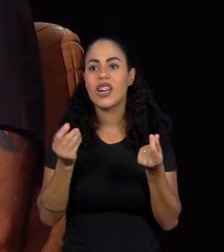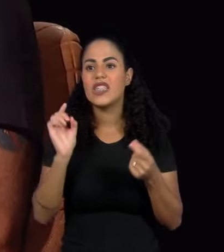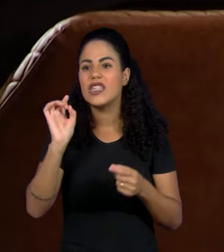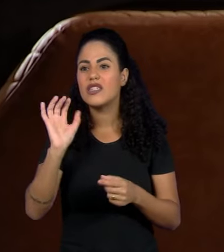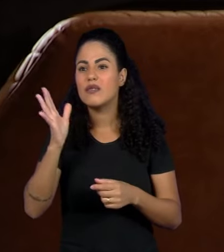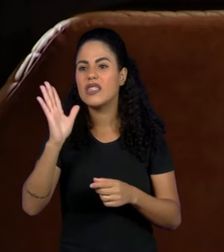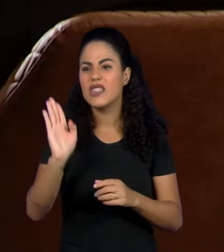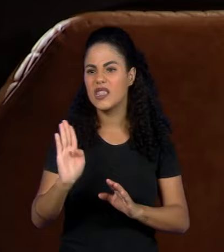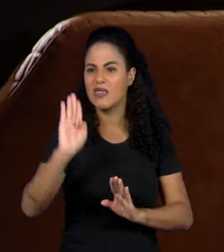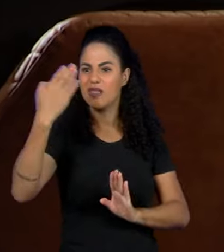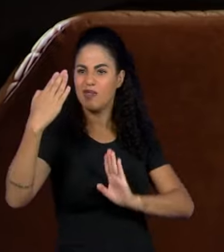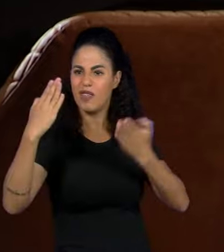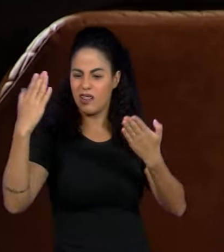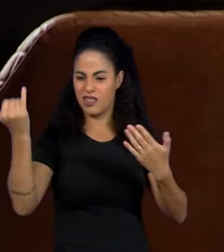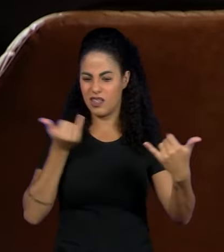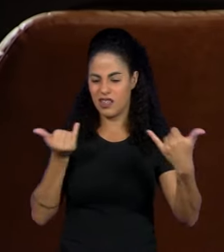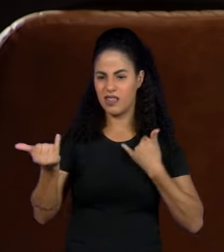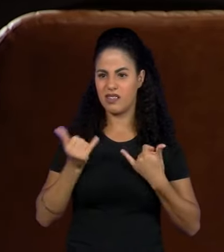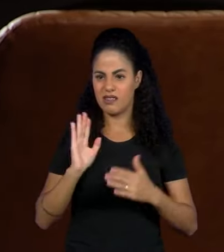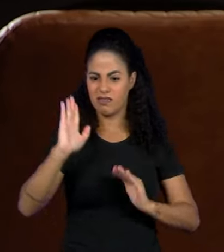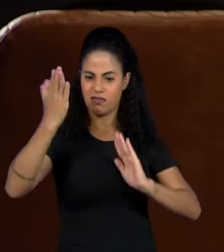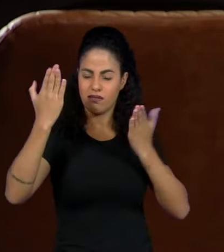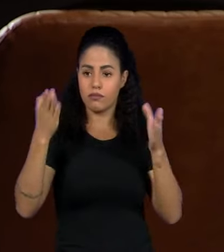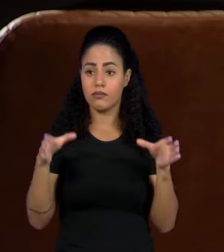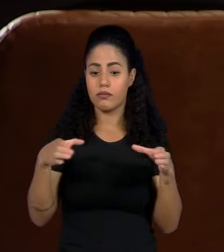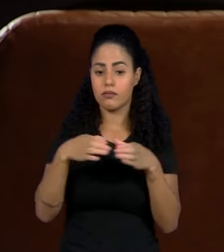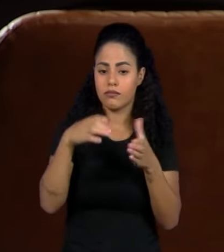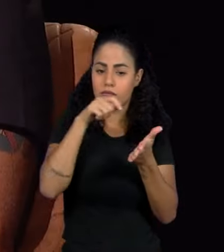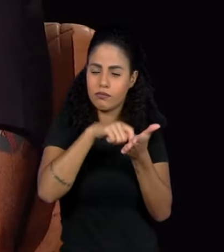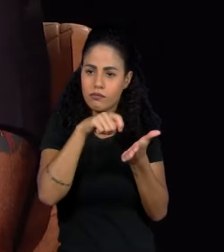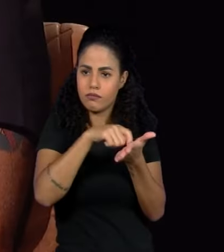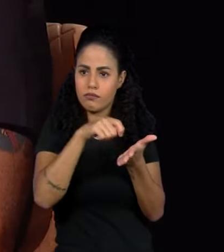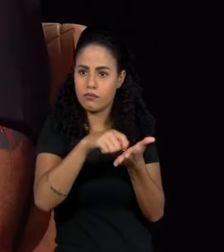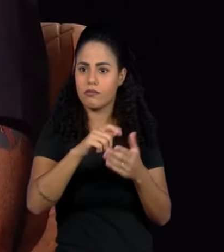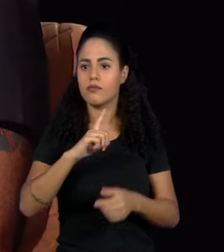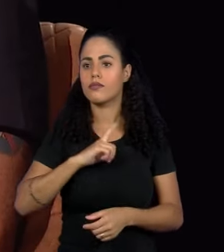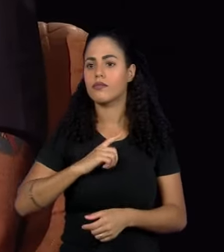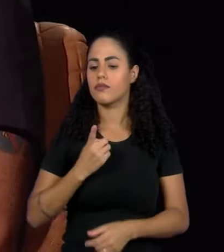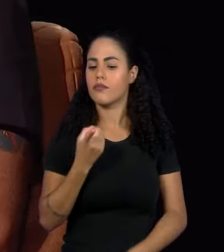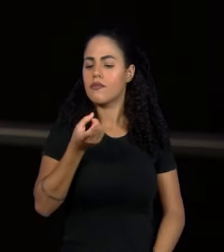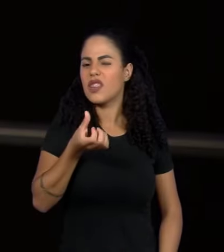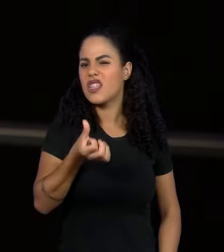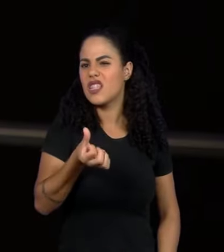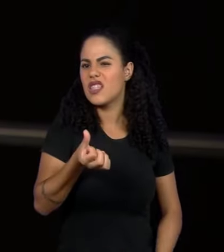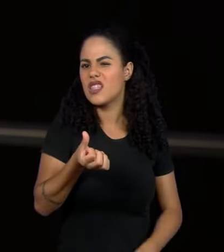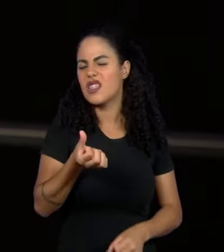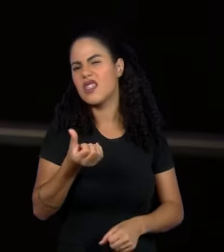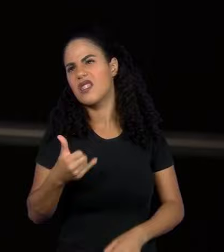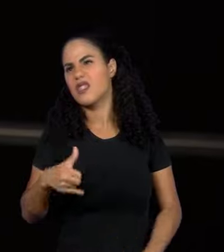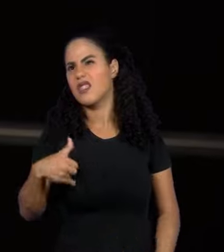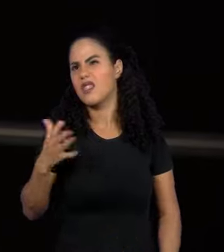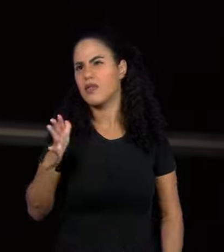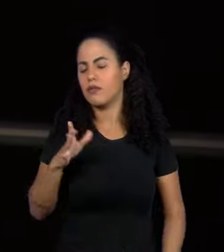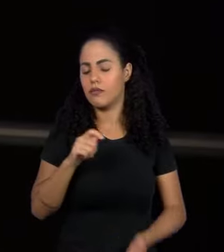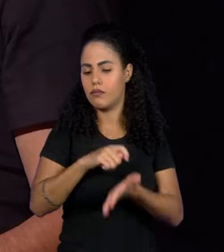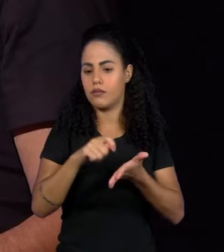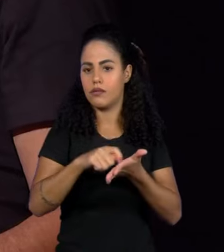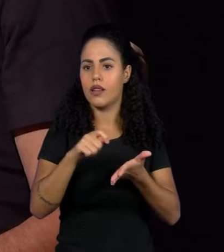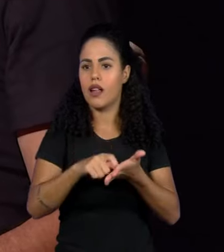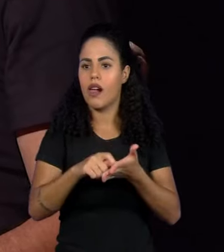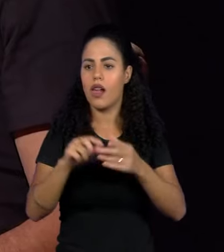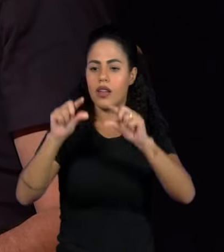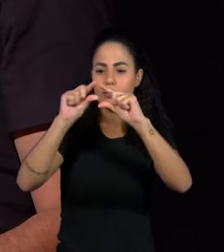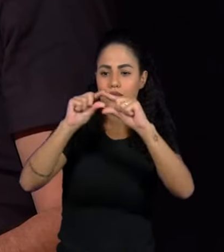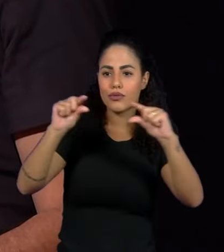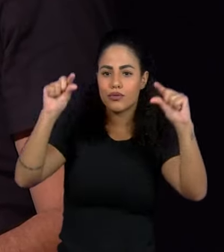né? Realmente, essa música o Edgar, quando escreveu, eu tinha acho que 16 anos de idade. E tinha esses versos, né? Não quero